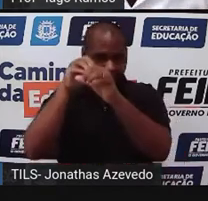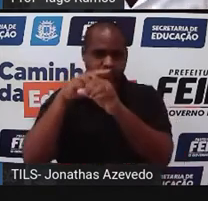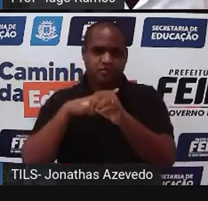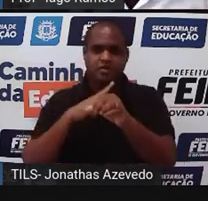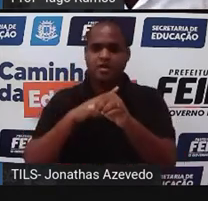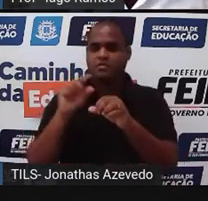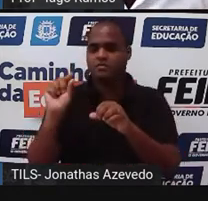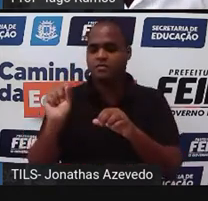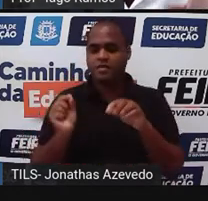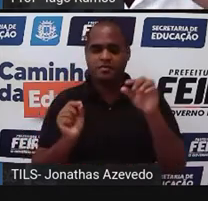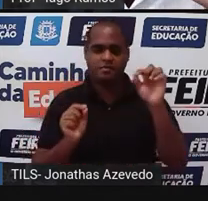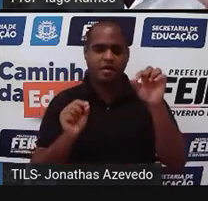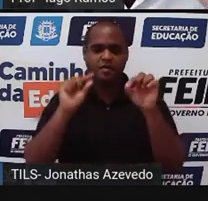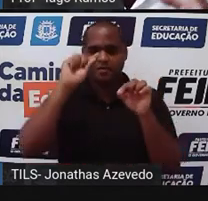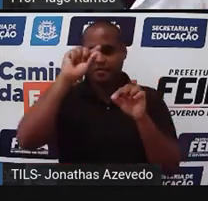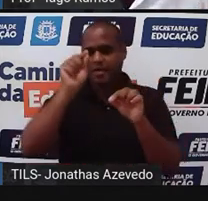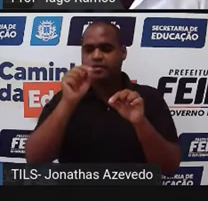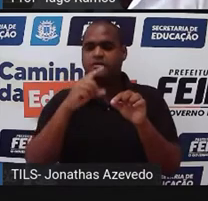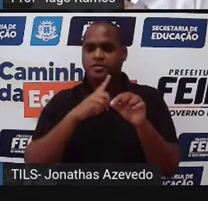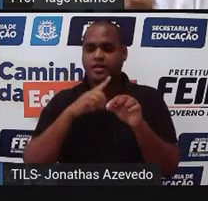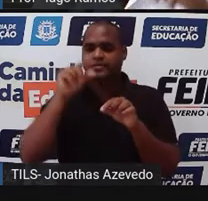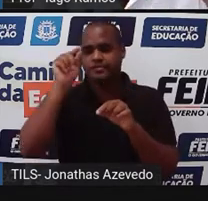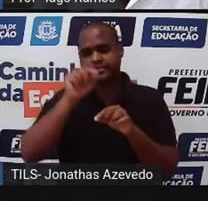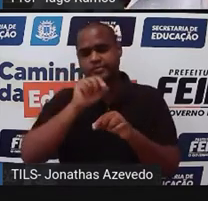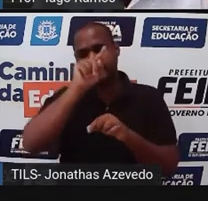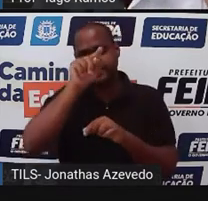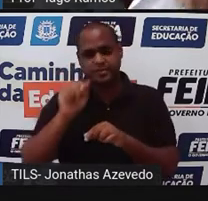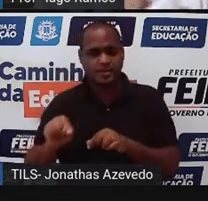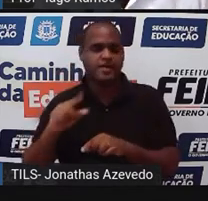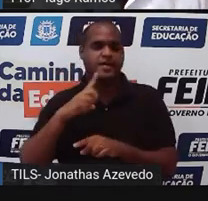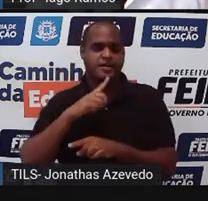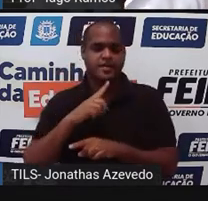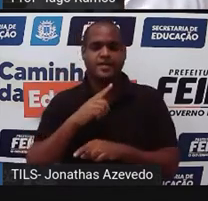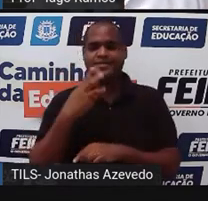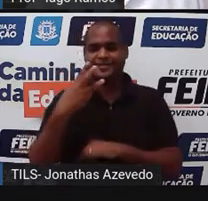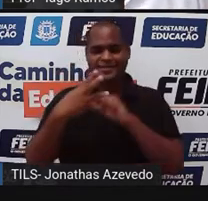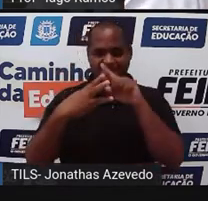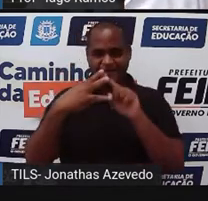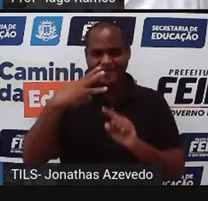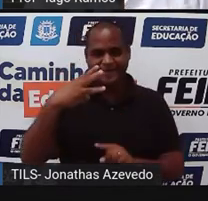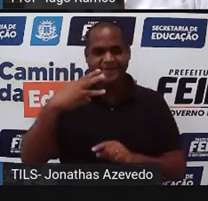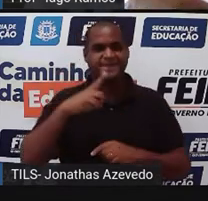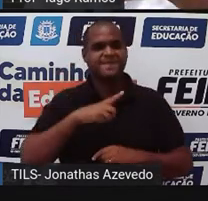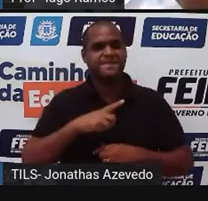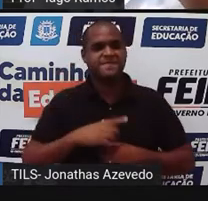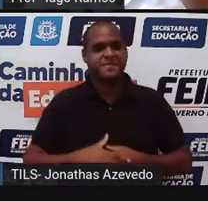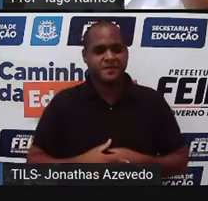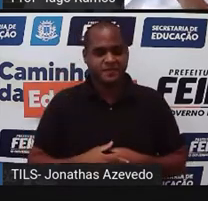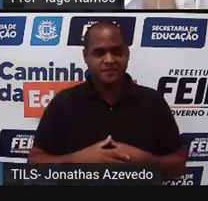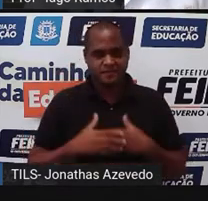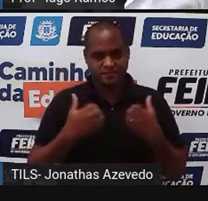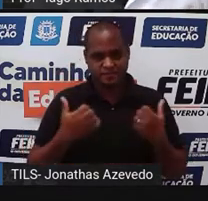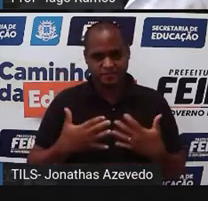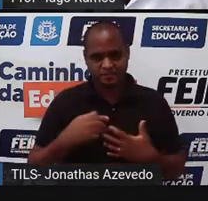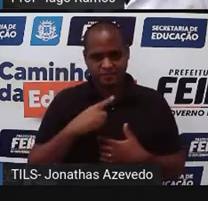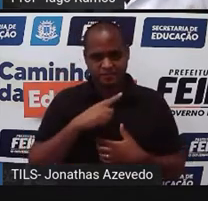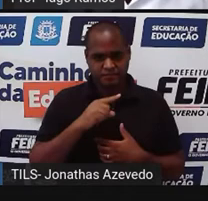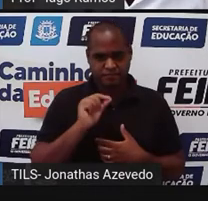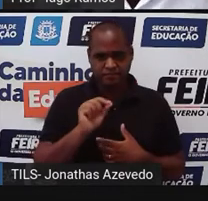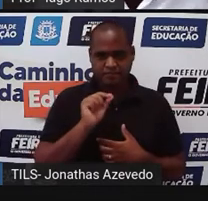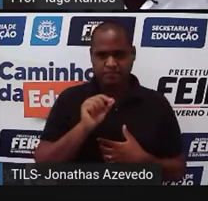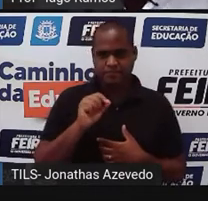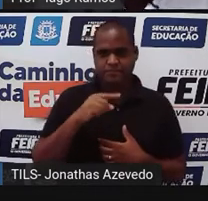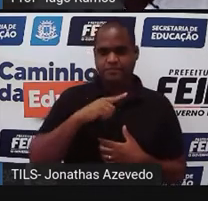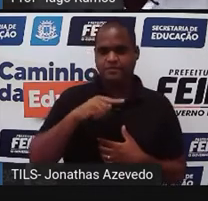três vértices no triângulo tudo é 3 three significa três tá bom e a gente vai ver como é que cálculo e